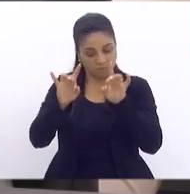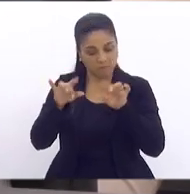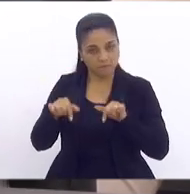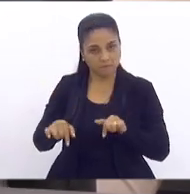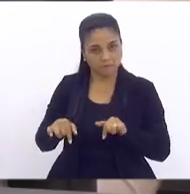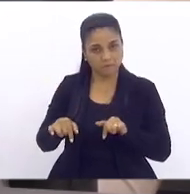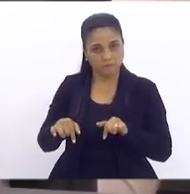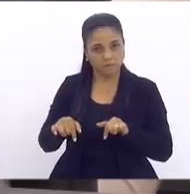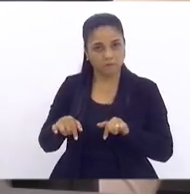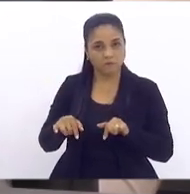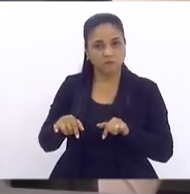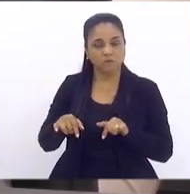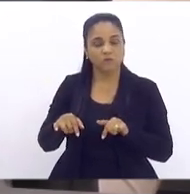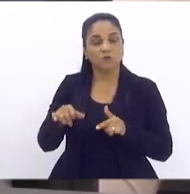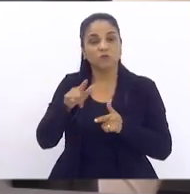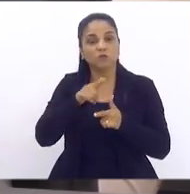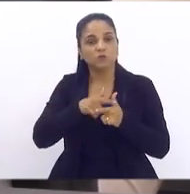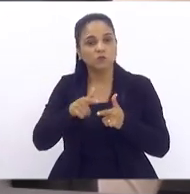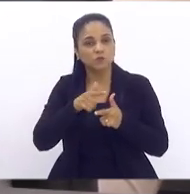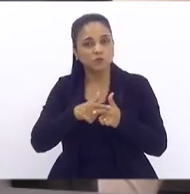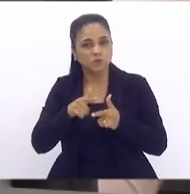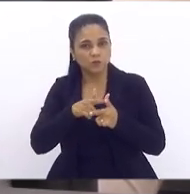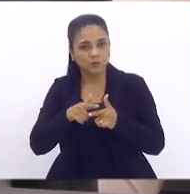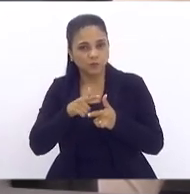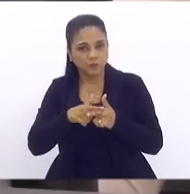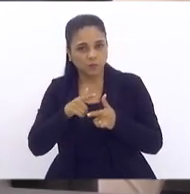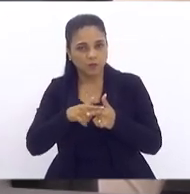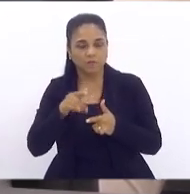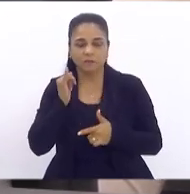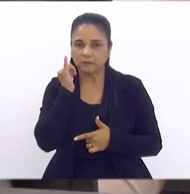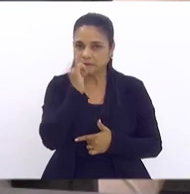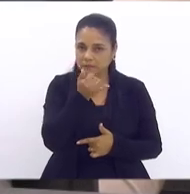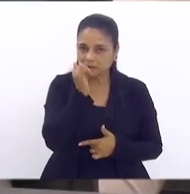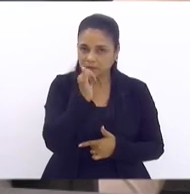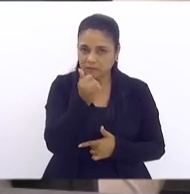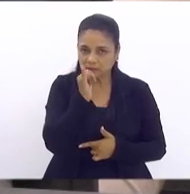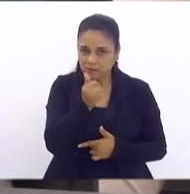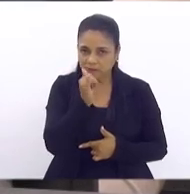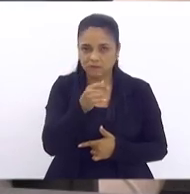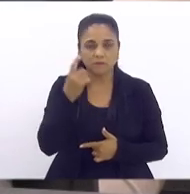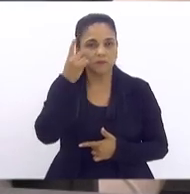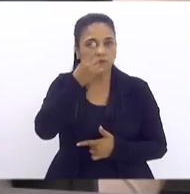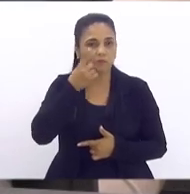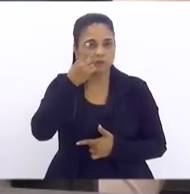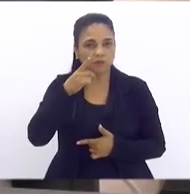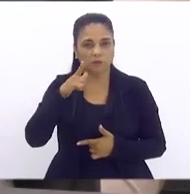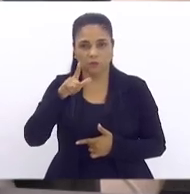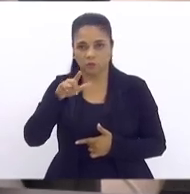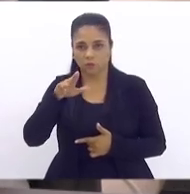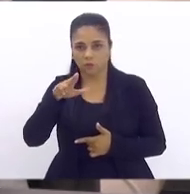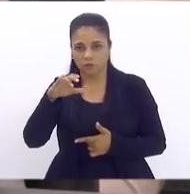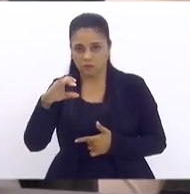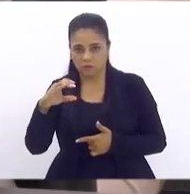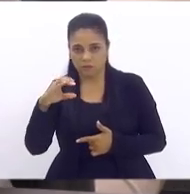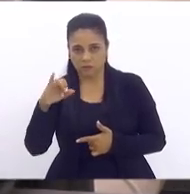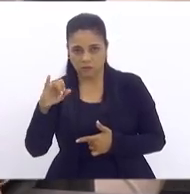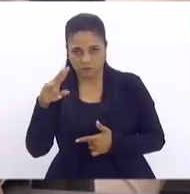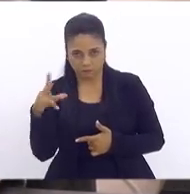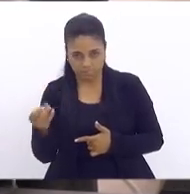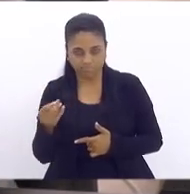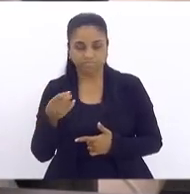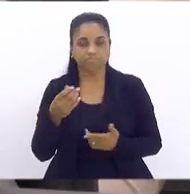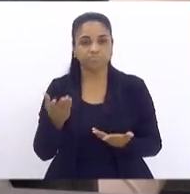especificamente esses casos que foram relatados pela deputada Lucinha.